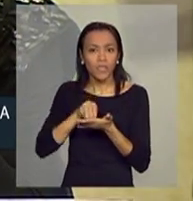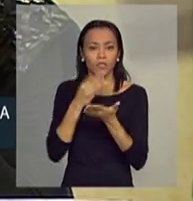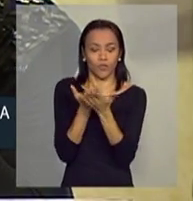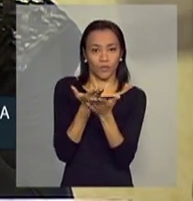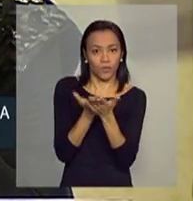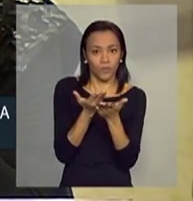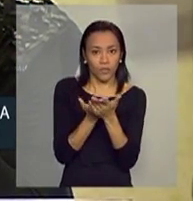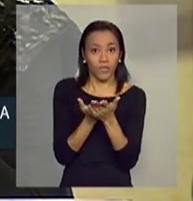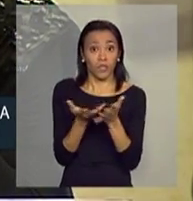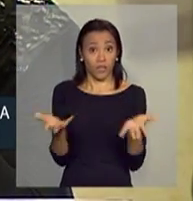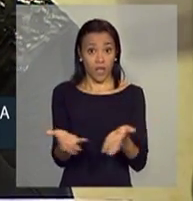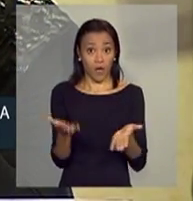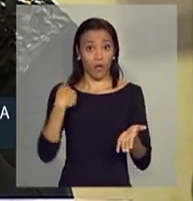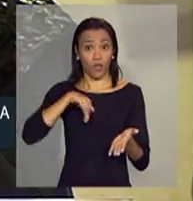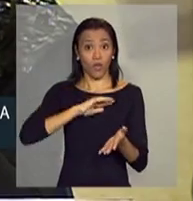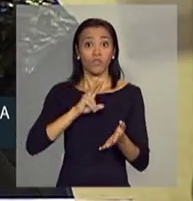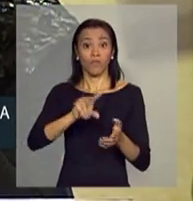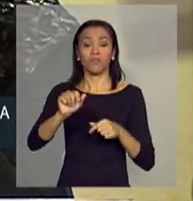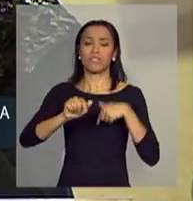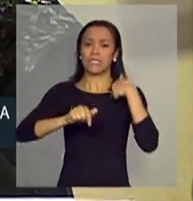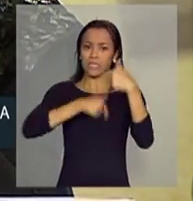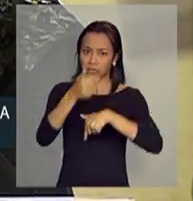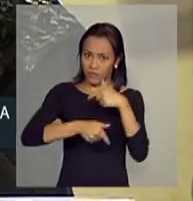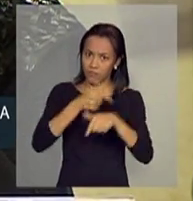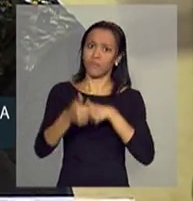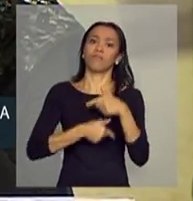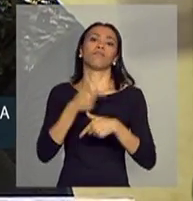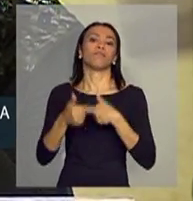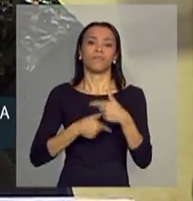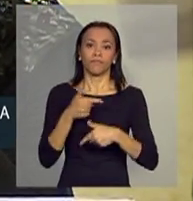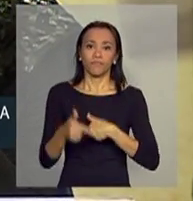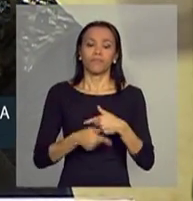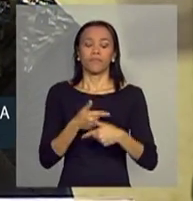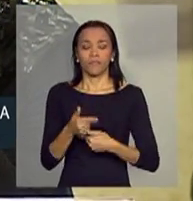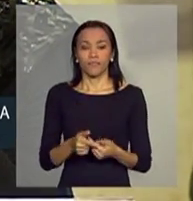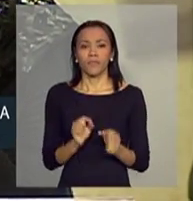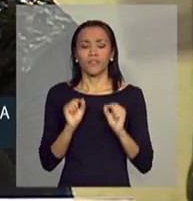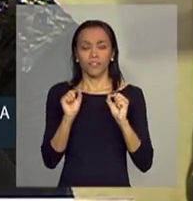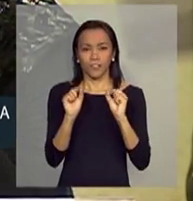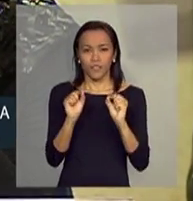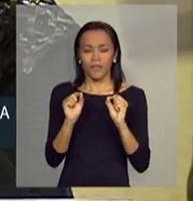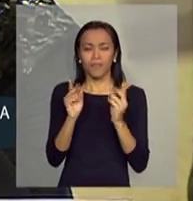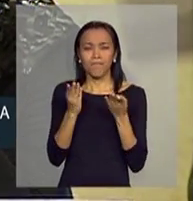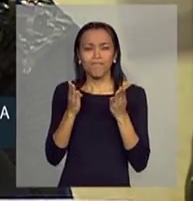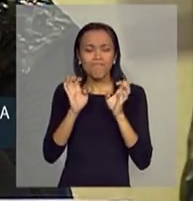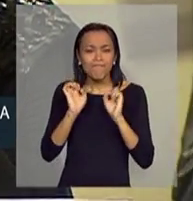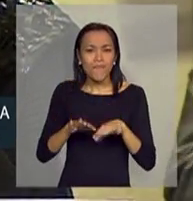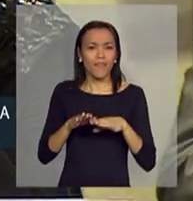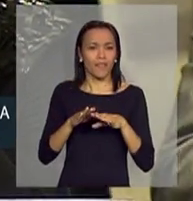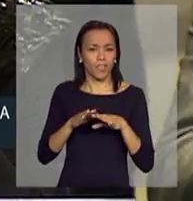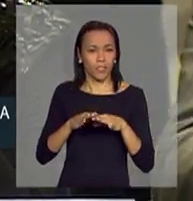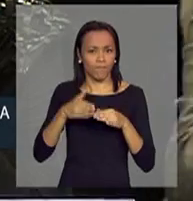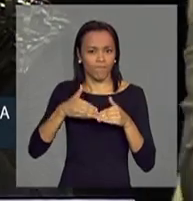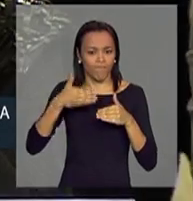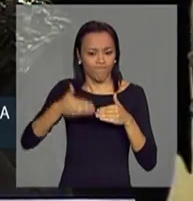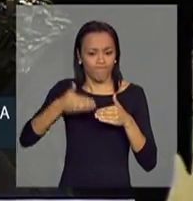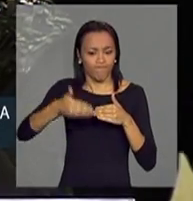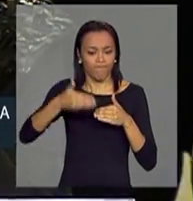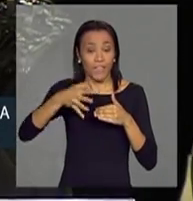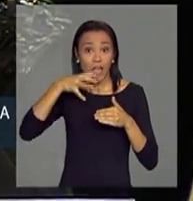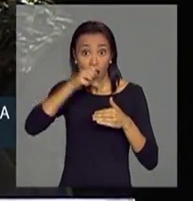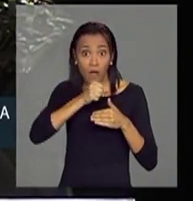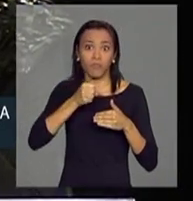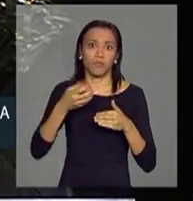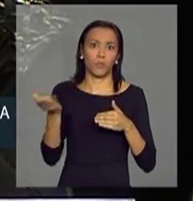isso, e agora vamos trabalhar assim, de uma forma bem, bem sistemática e bem rápida,